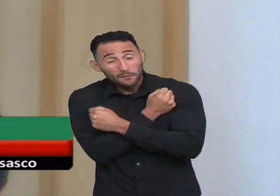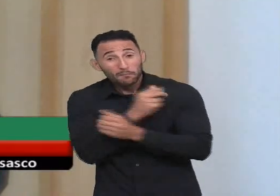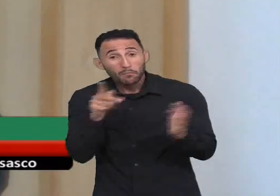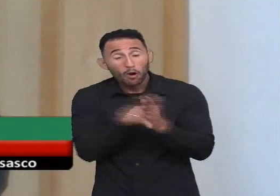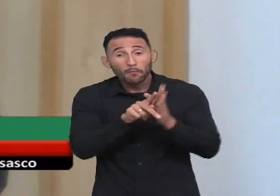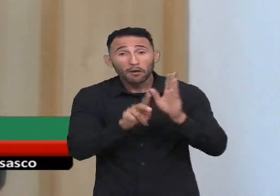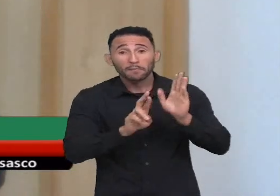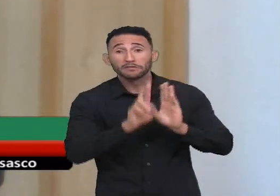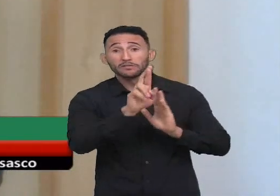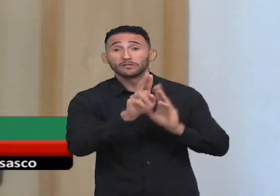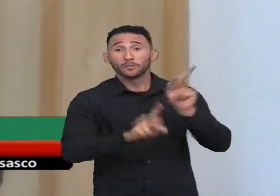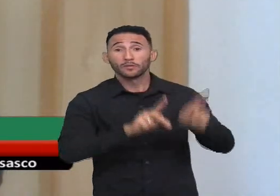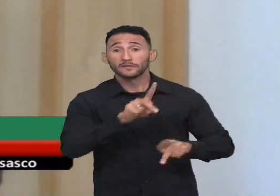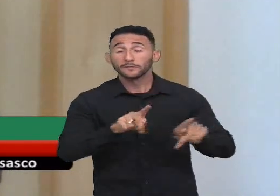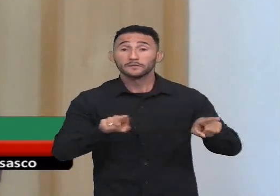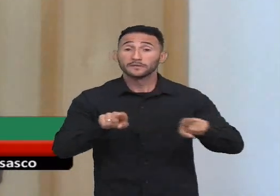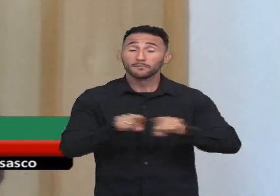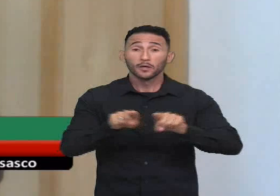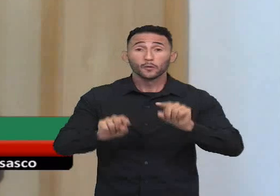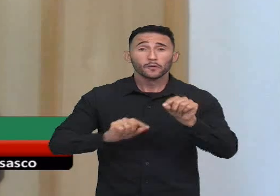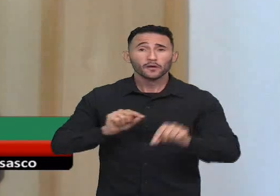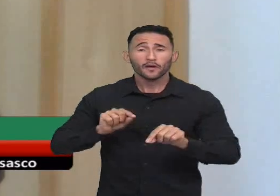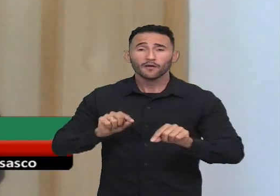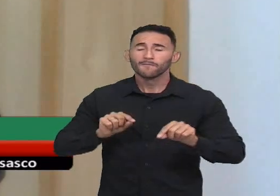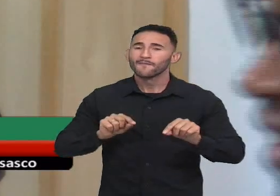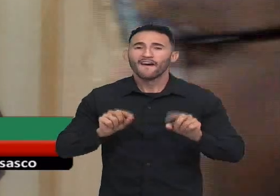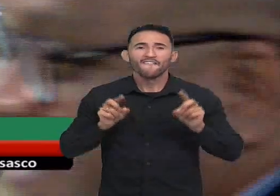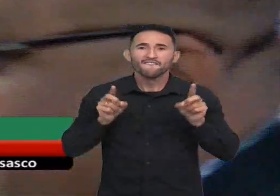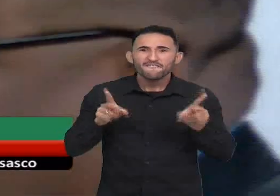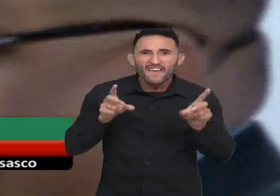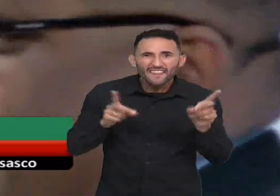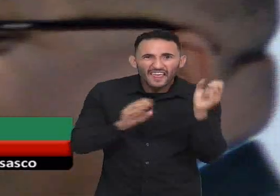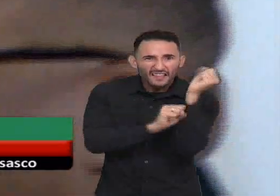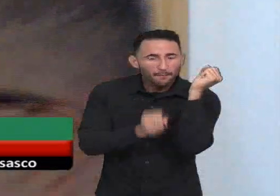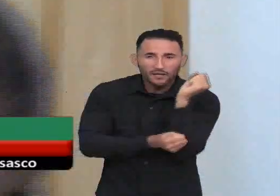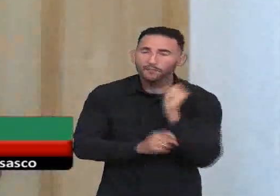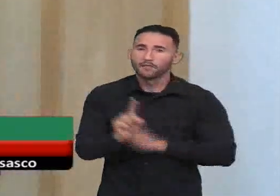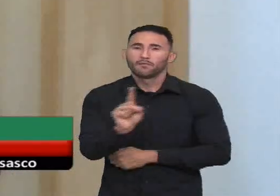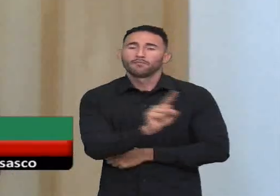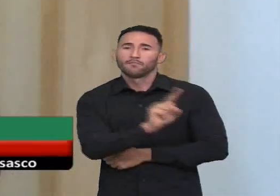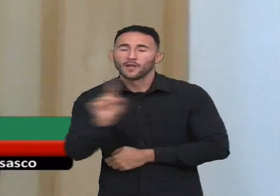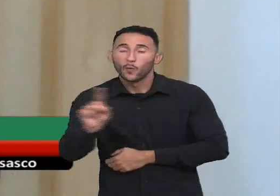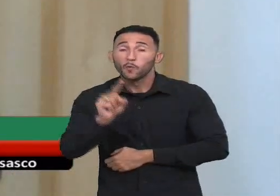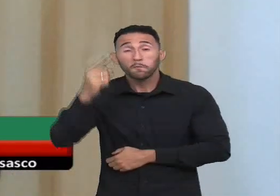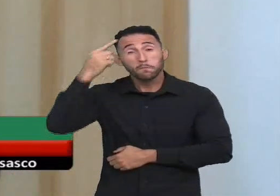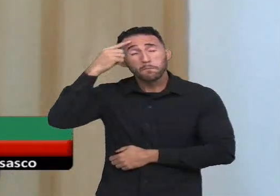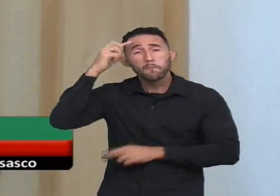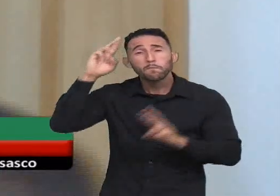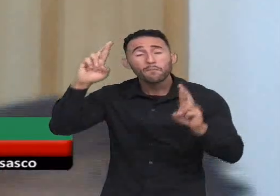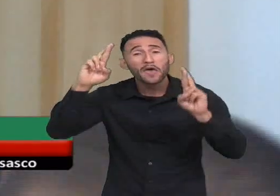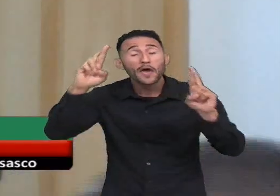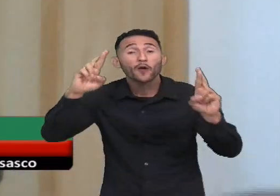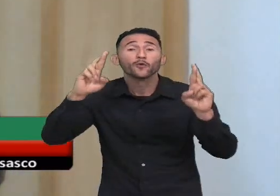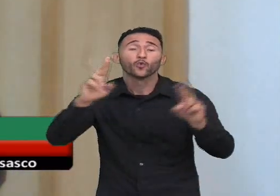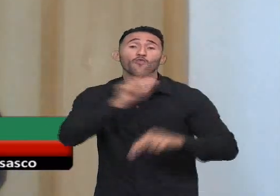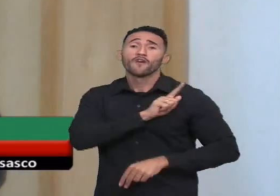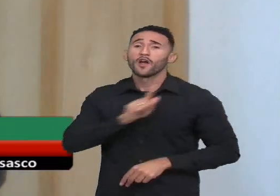população e não a privatização. Que o governador repense, né, essa questão,